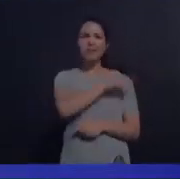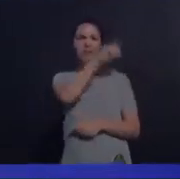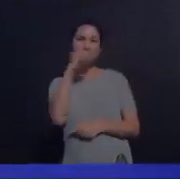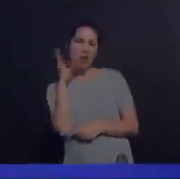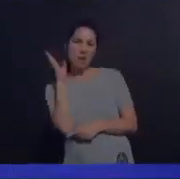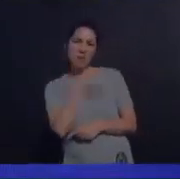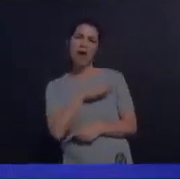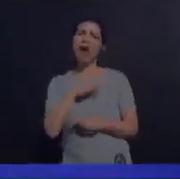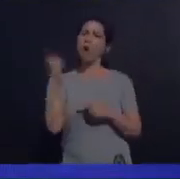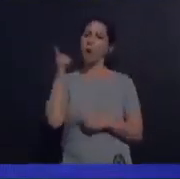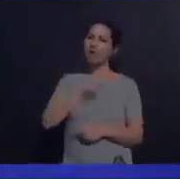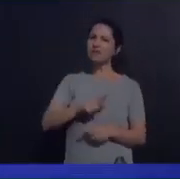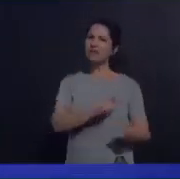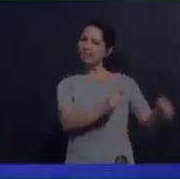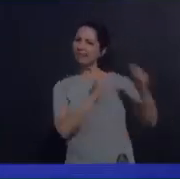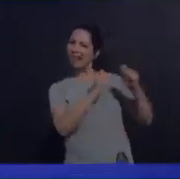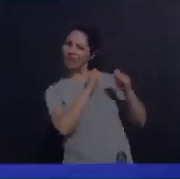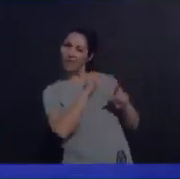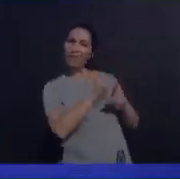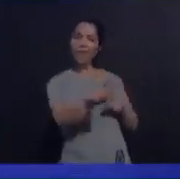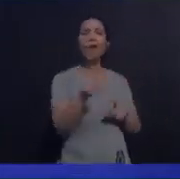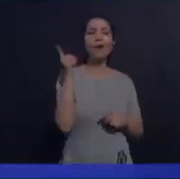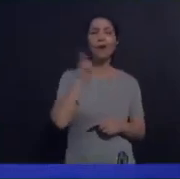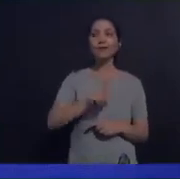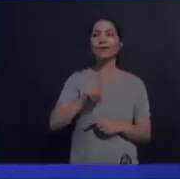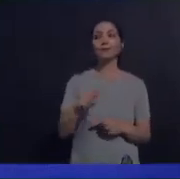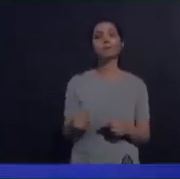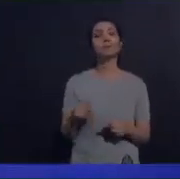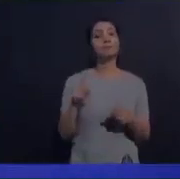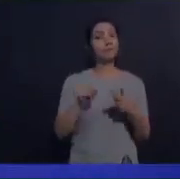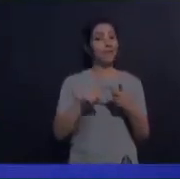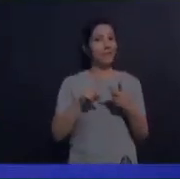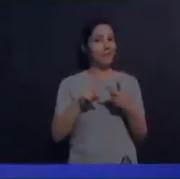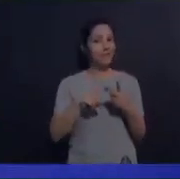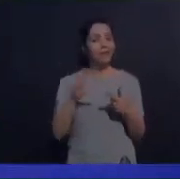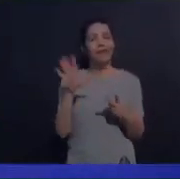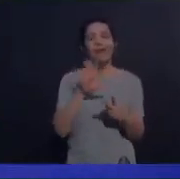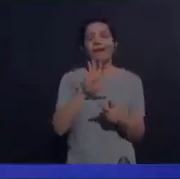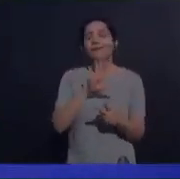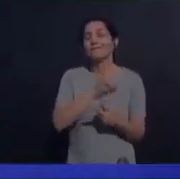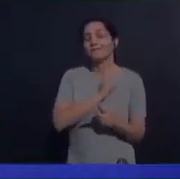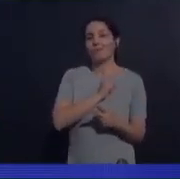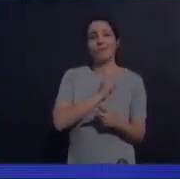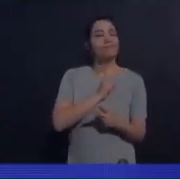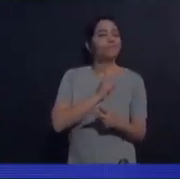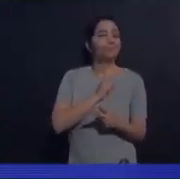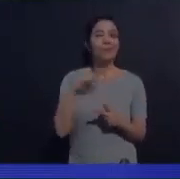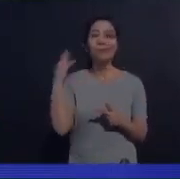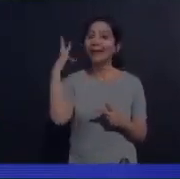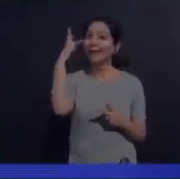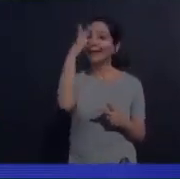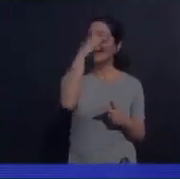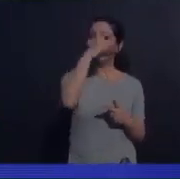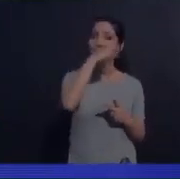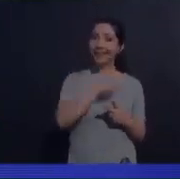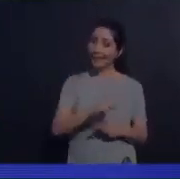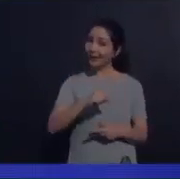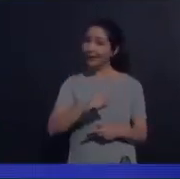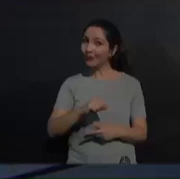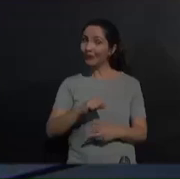tentações. E a segunda, eu quero falar sobre o amor, gente. Falar do amor é algo tão lindo, não é verdade? Tem